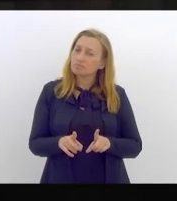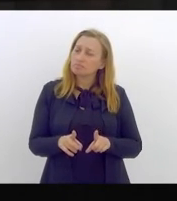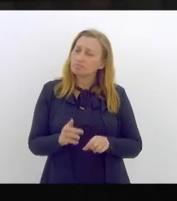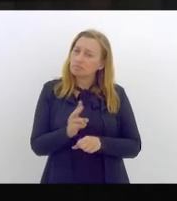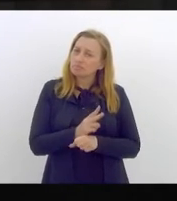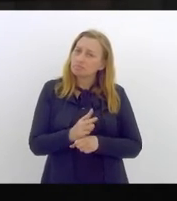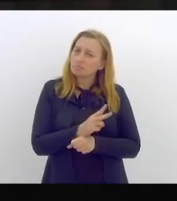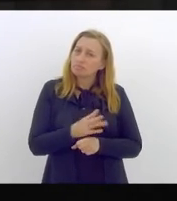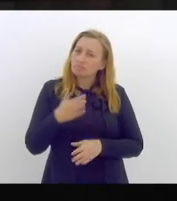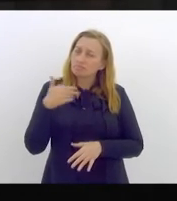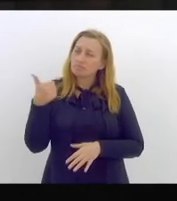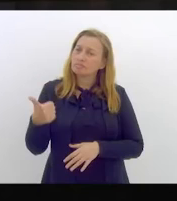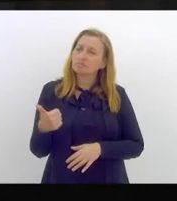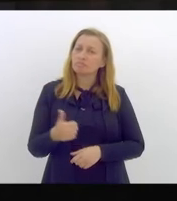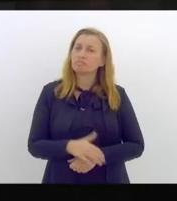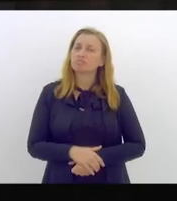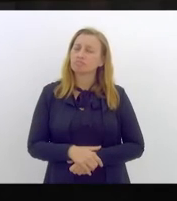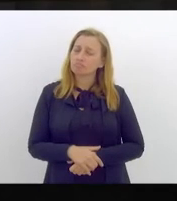busca de tentativa,